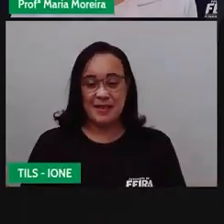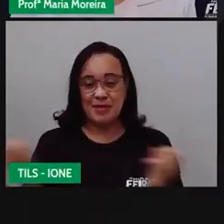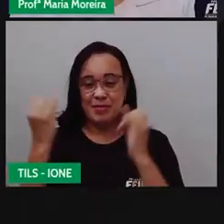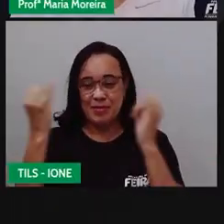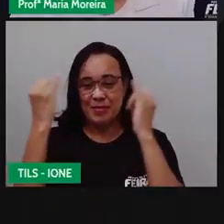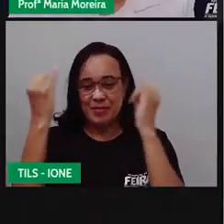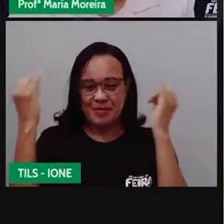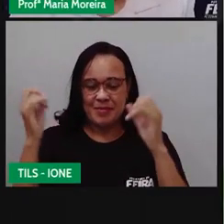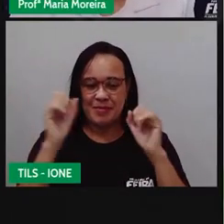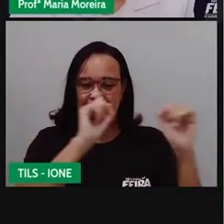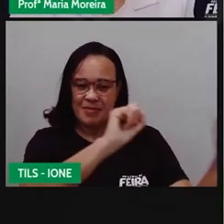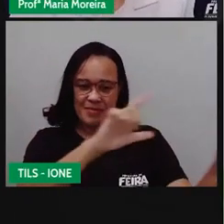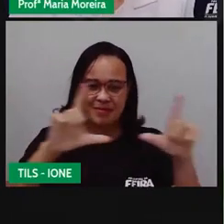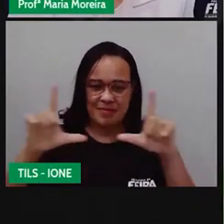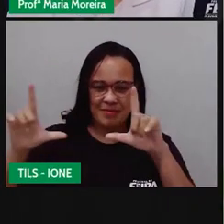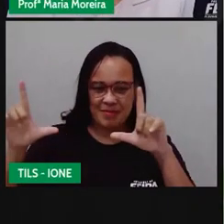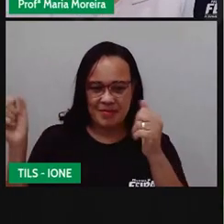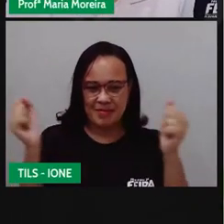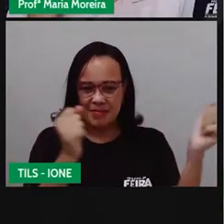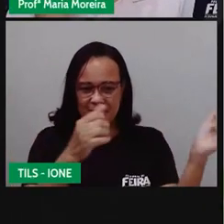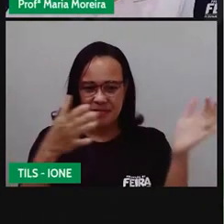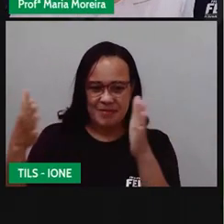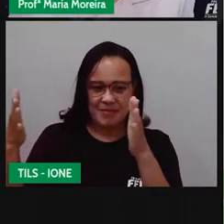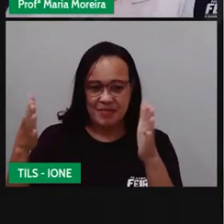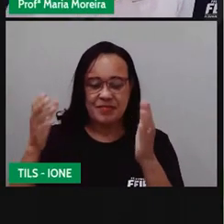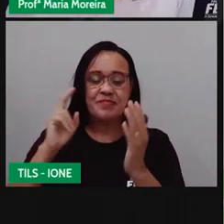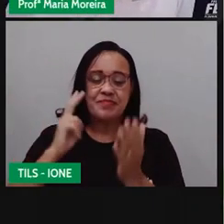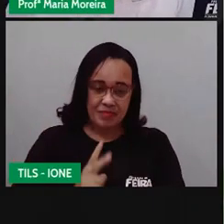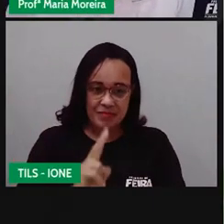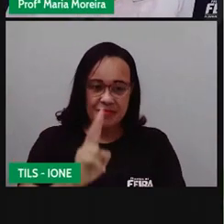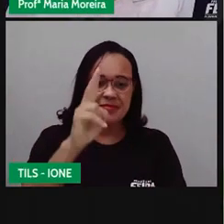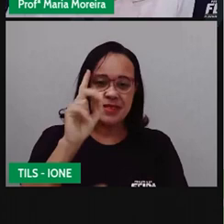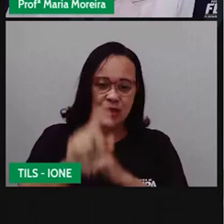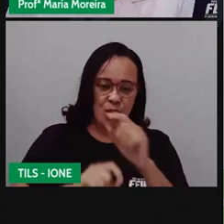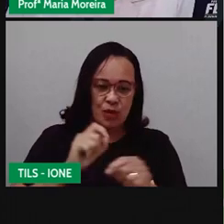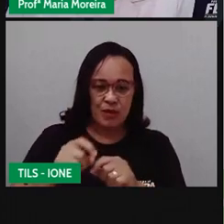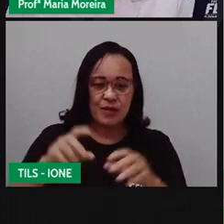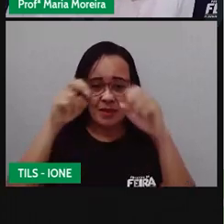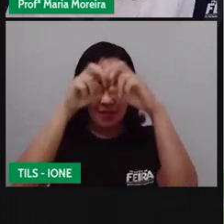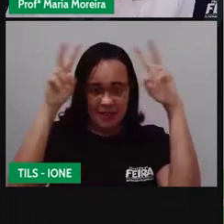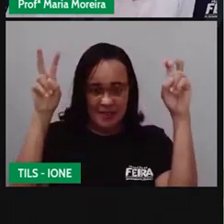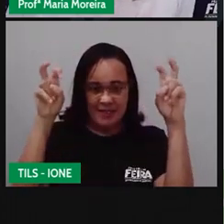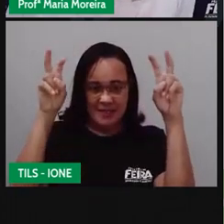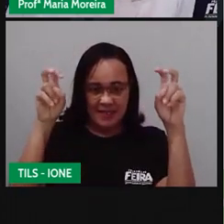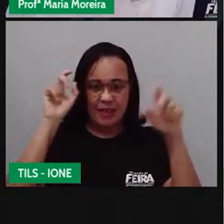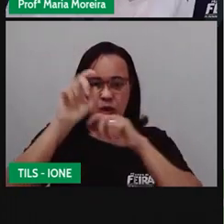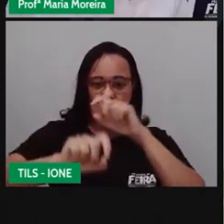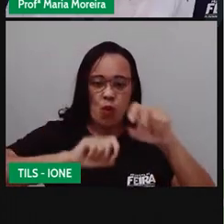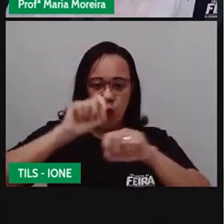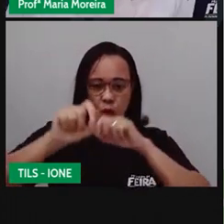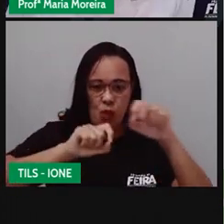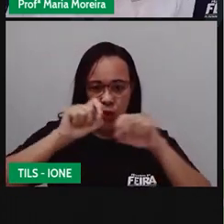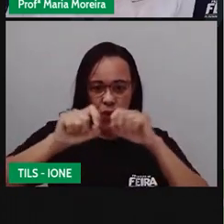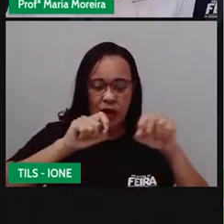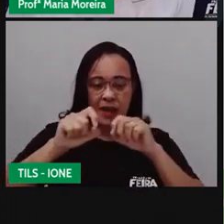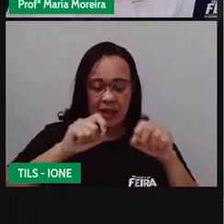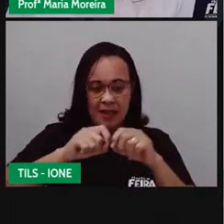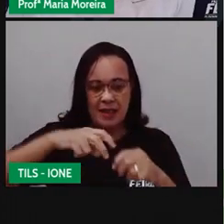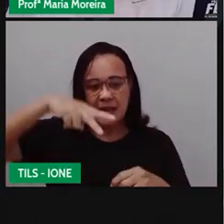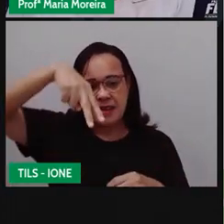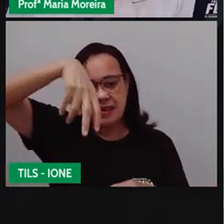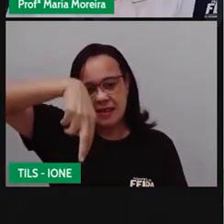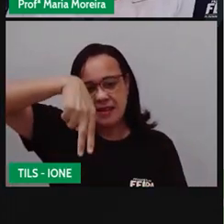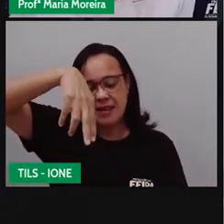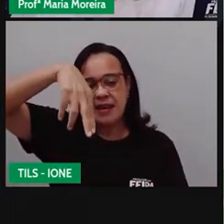colocar o slide aqui para vocês. Vamos continuar com a nossa temática, né? Meios de